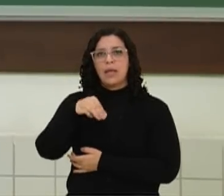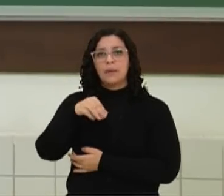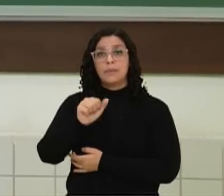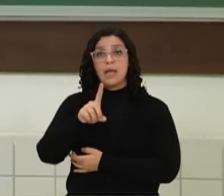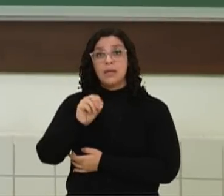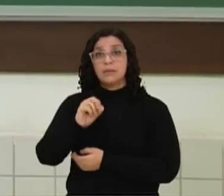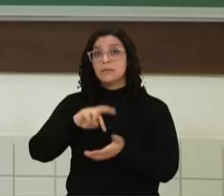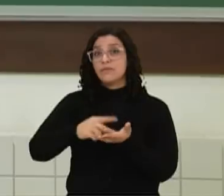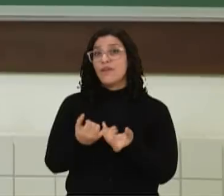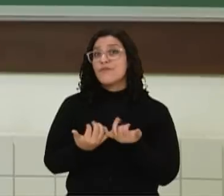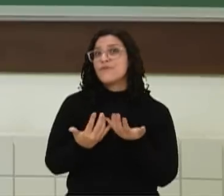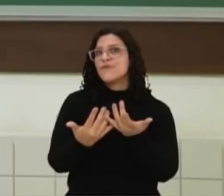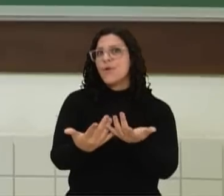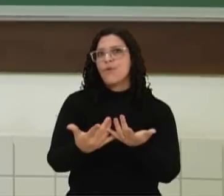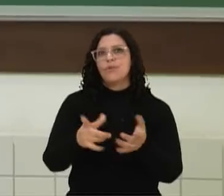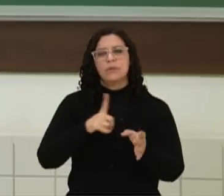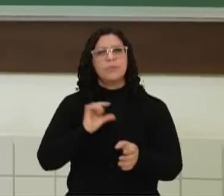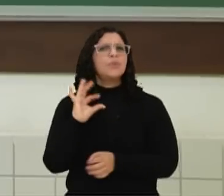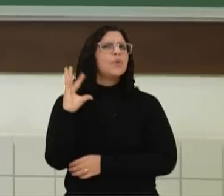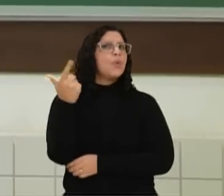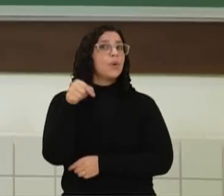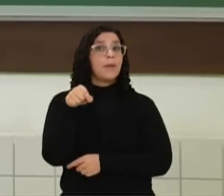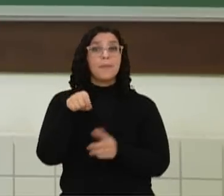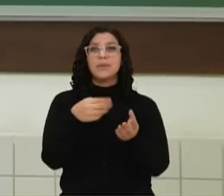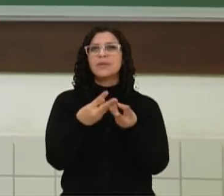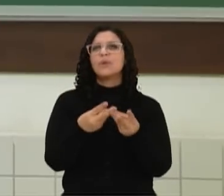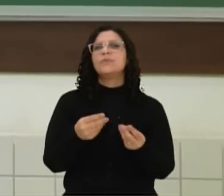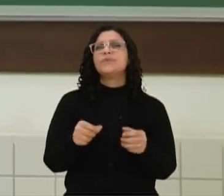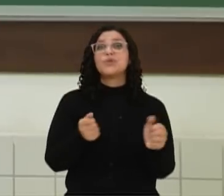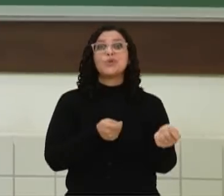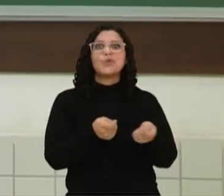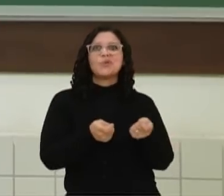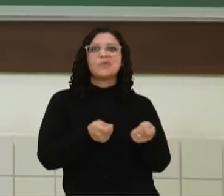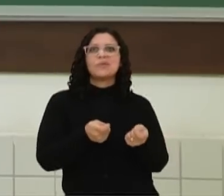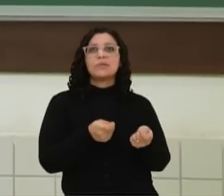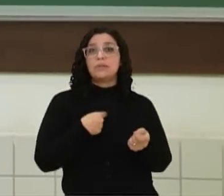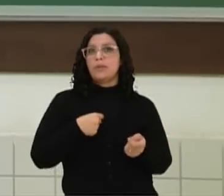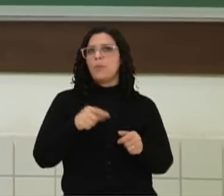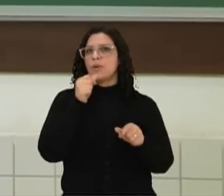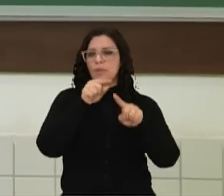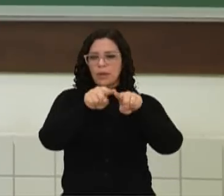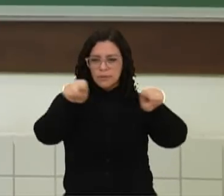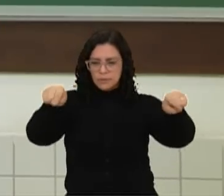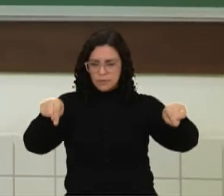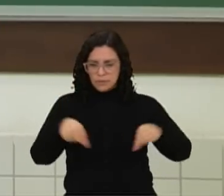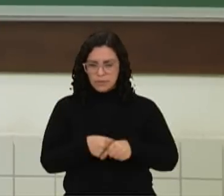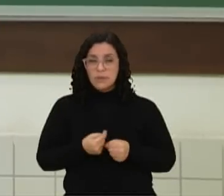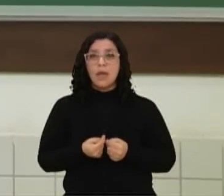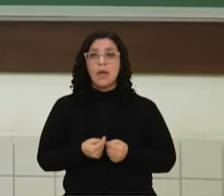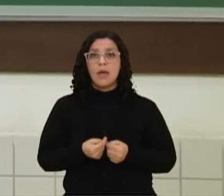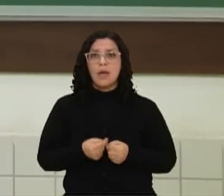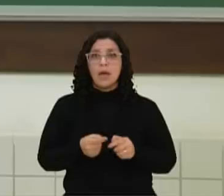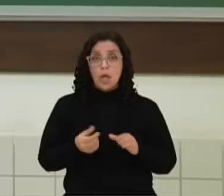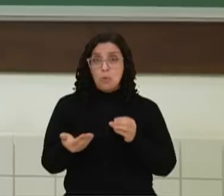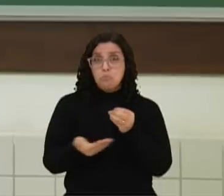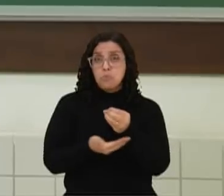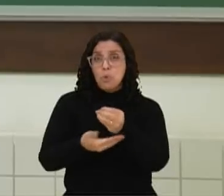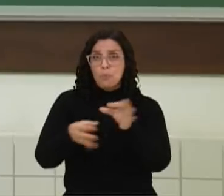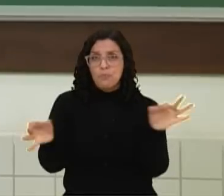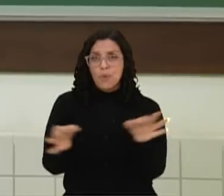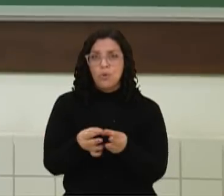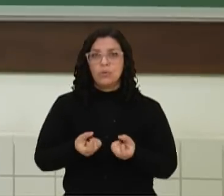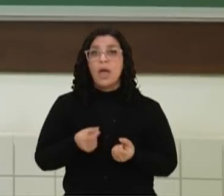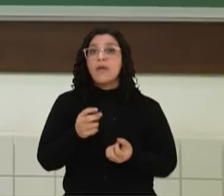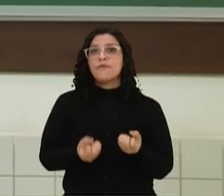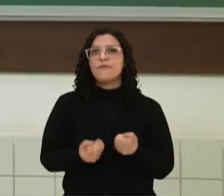da queimada. O que pode acontecer? A perda do controle sobre essa queimada e aí ela avança em direção